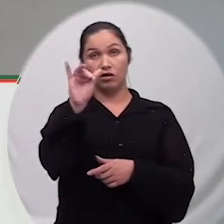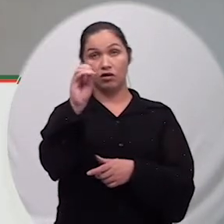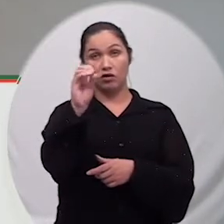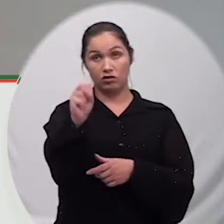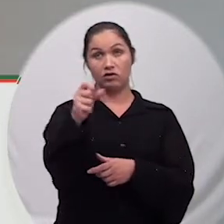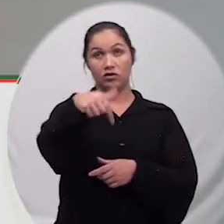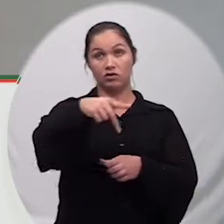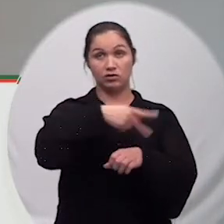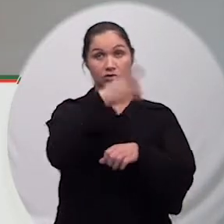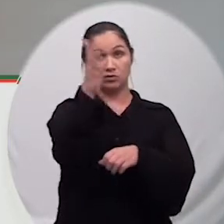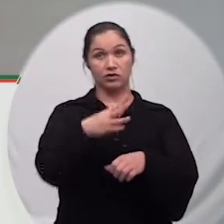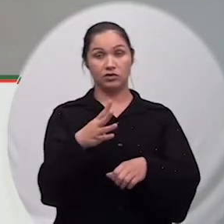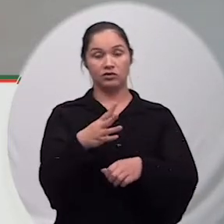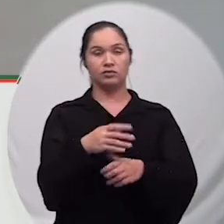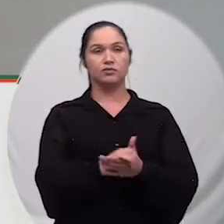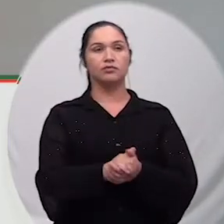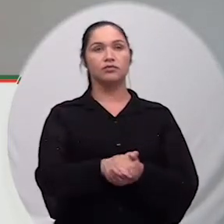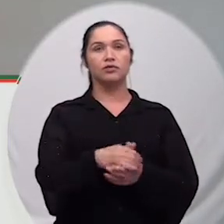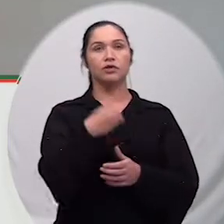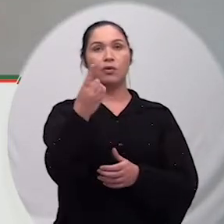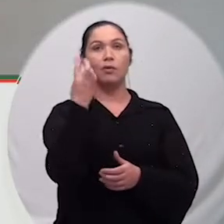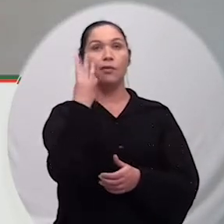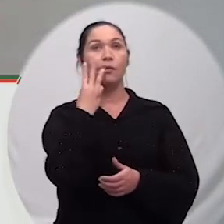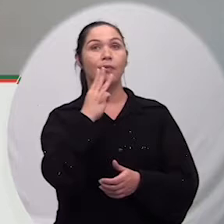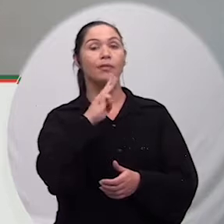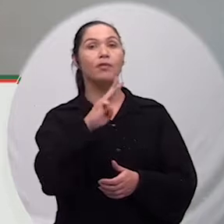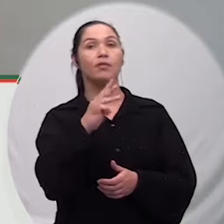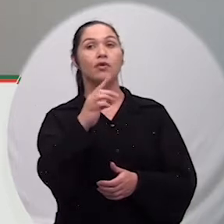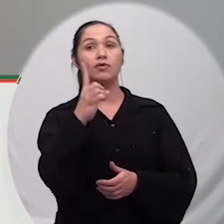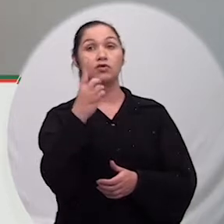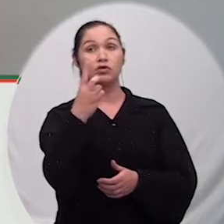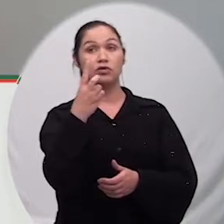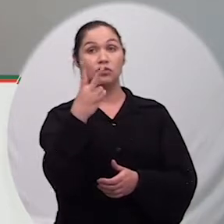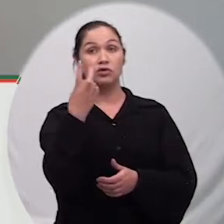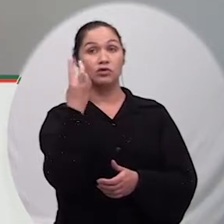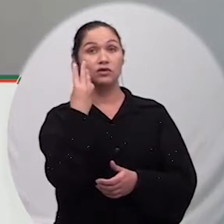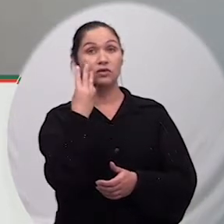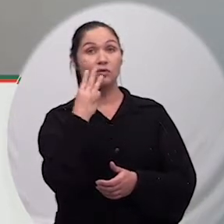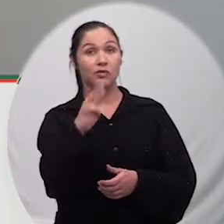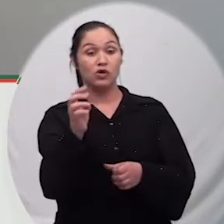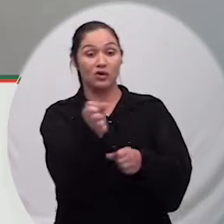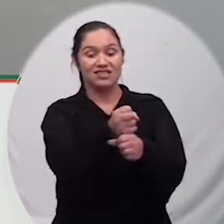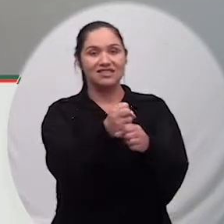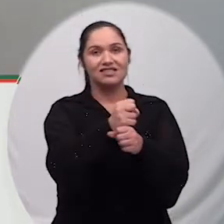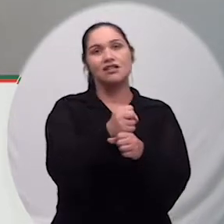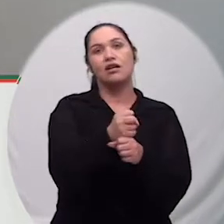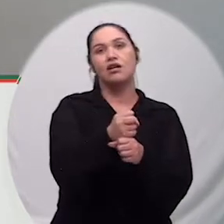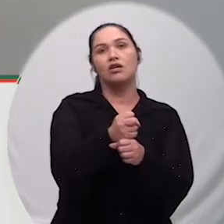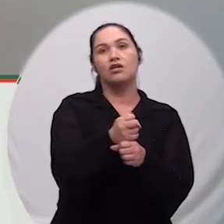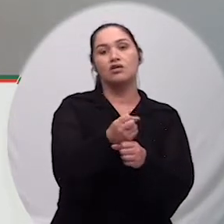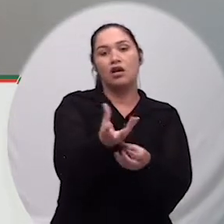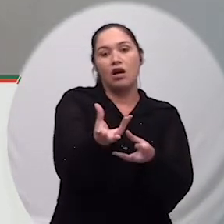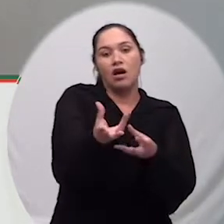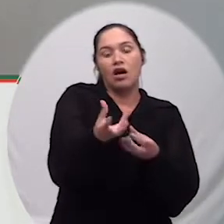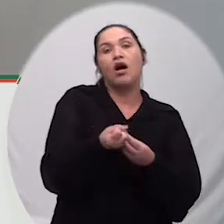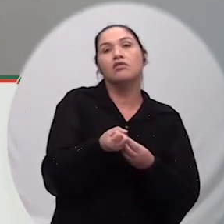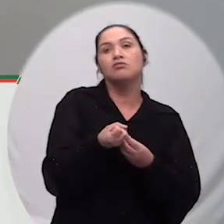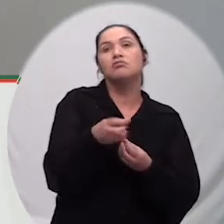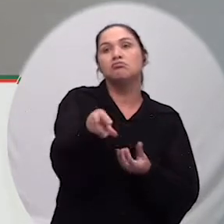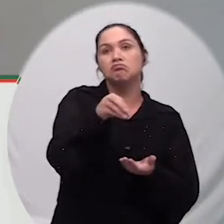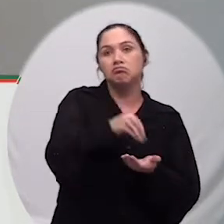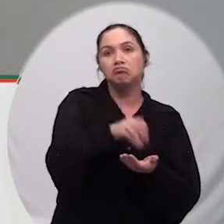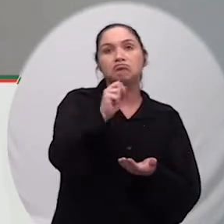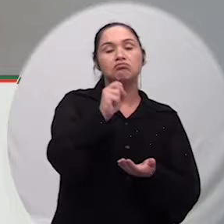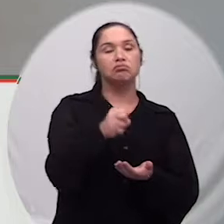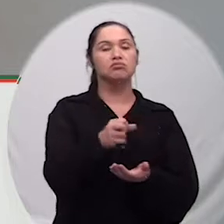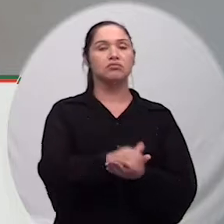ano, por mês, aliás. Ou seja, mais de 12 bilhões ao ano. Entre essas, são os maiores arrecadadores do